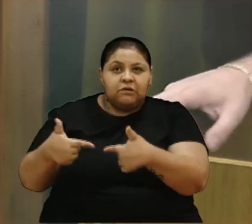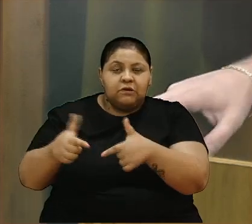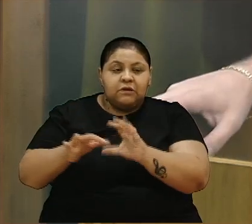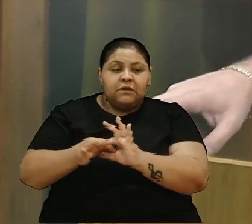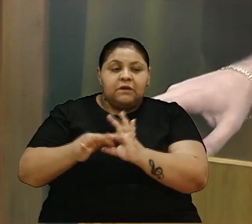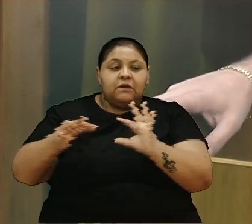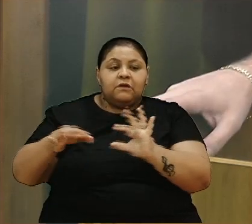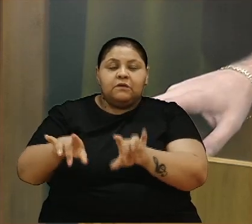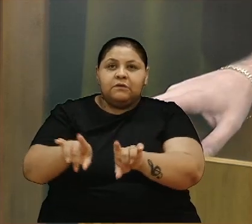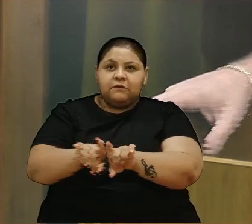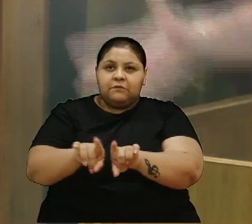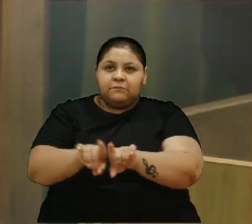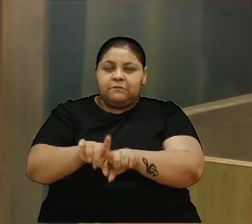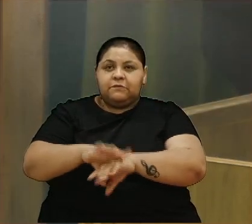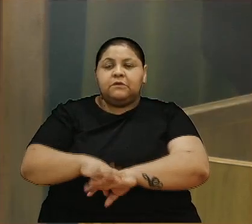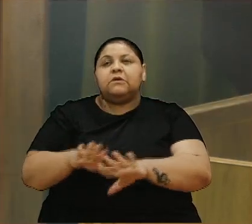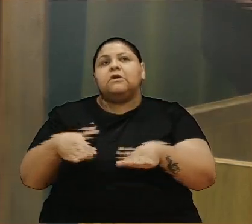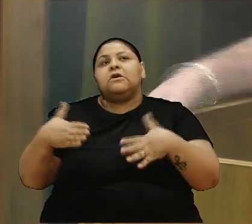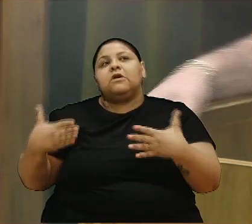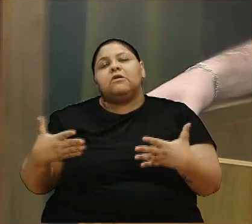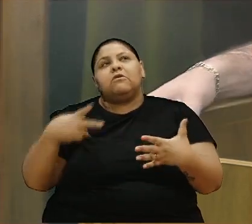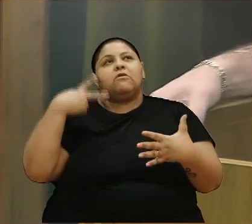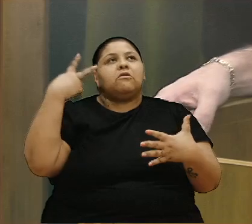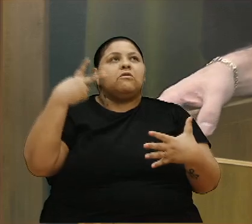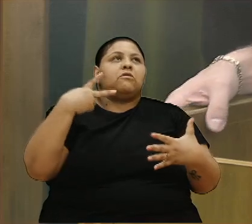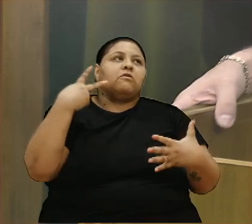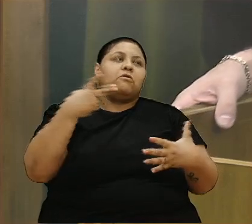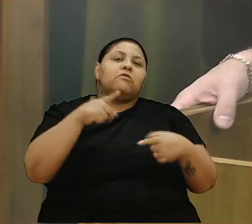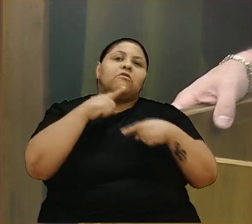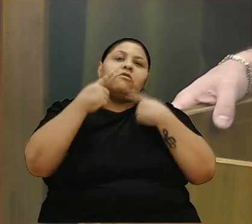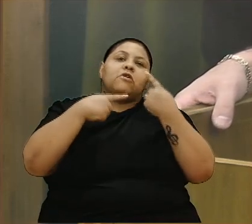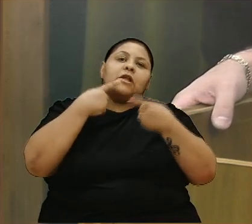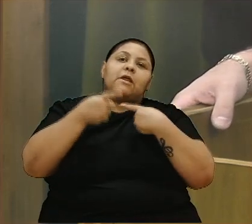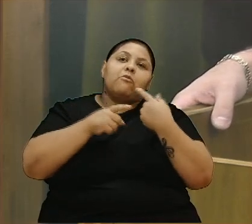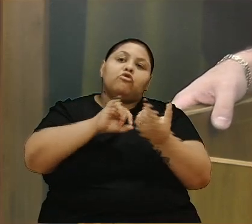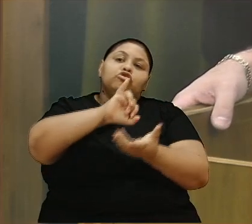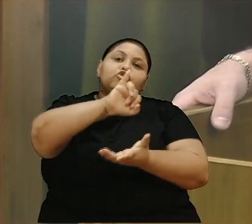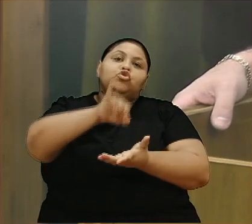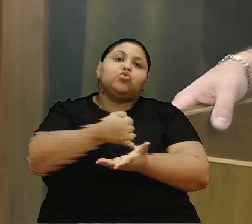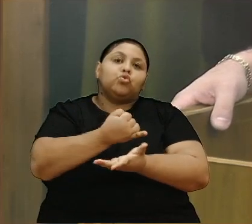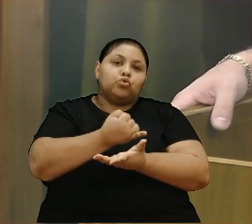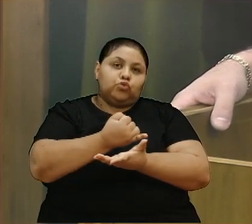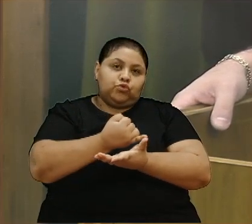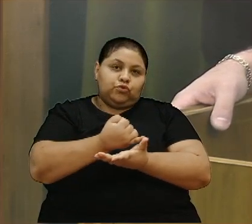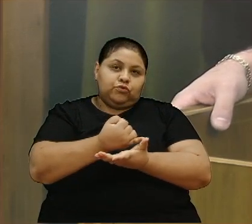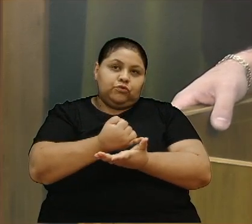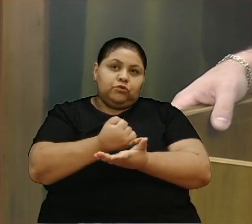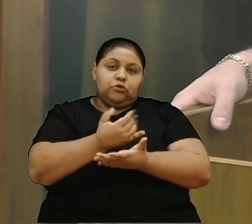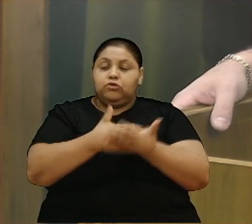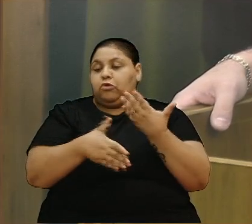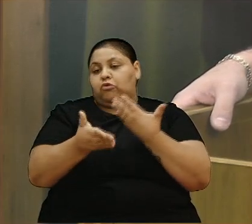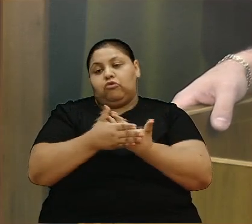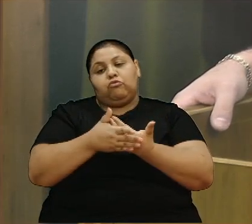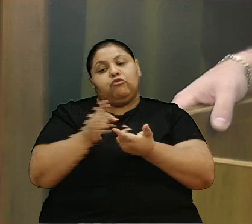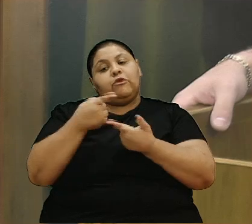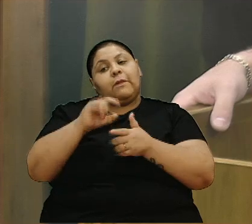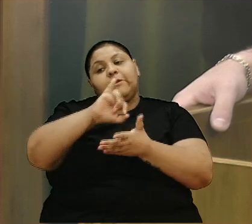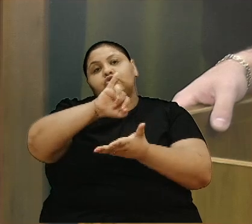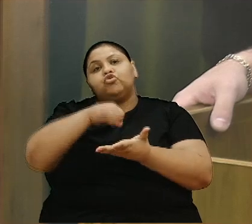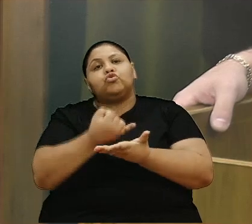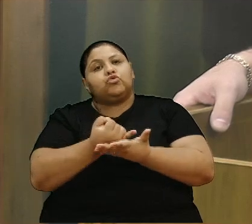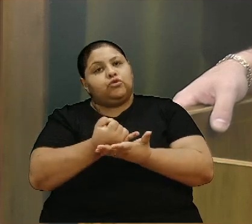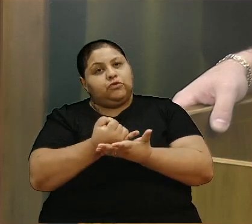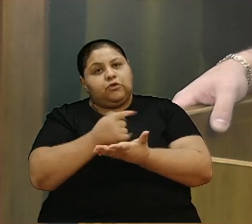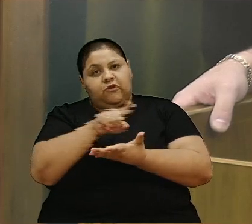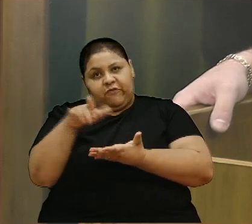liberais. Aí o vereador reclamou de juros. Pois é, está todo mundo reclamando.